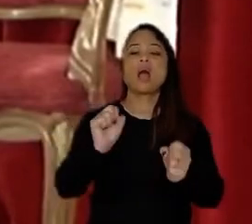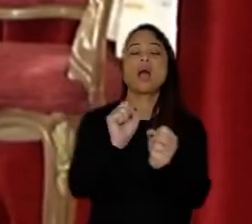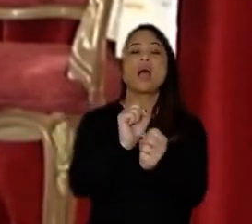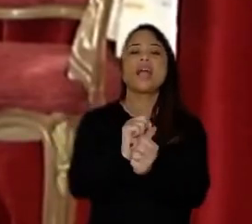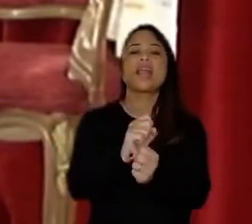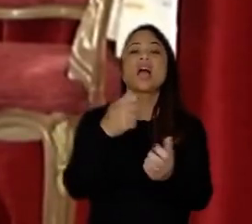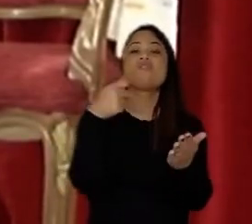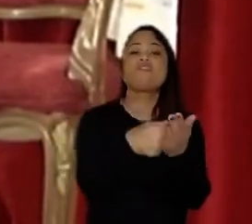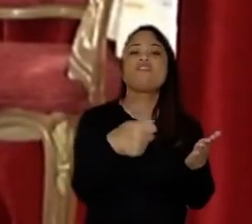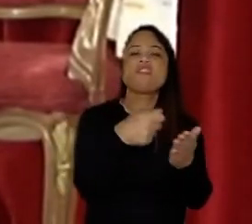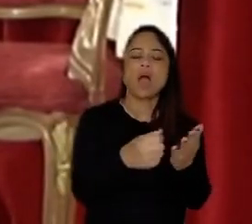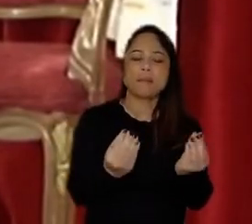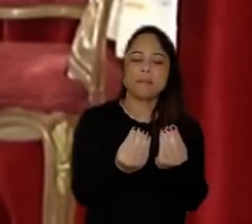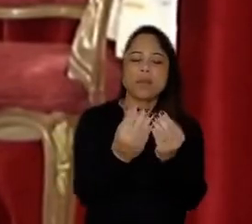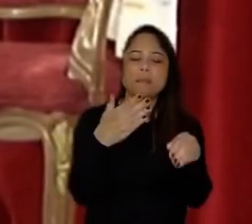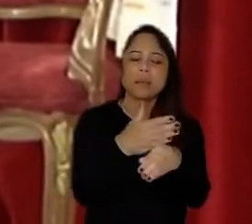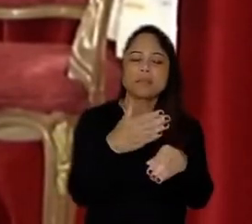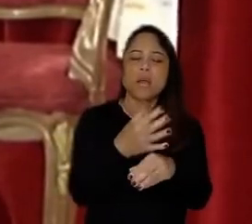Esforço,